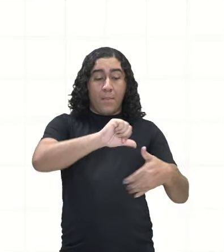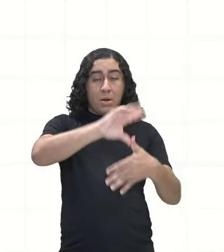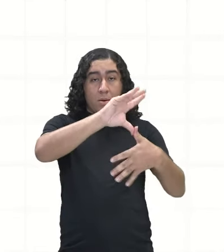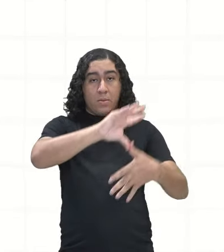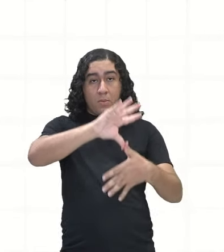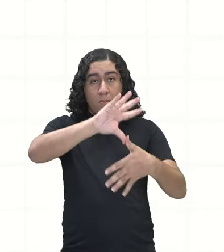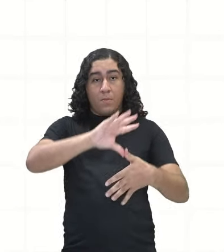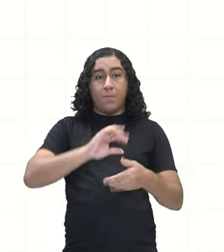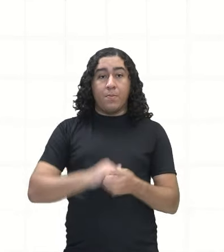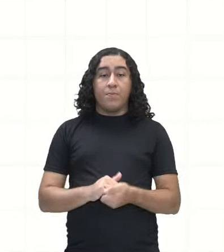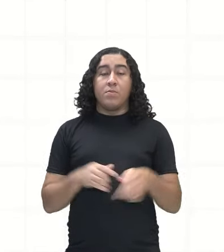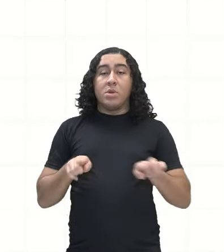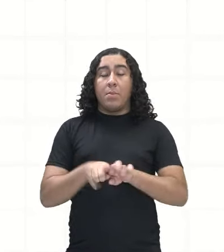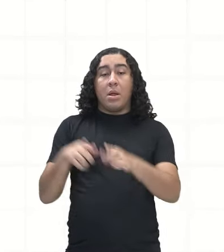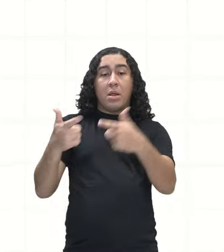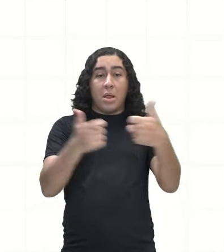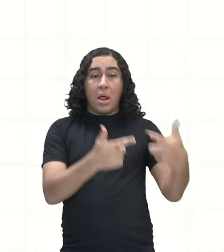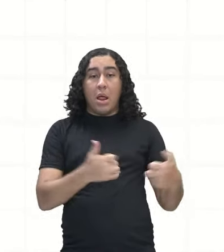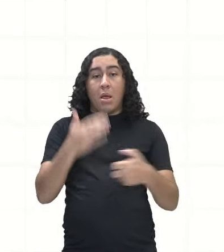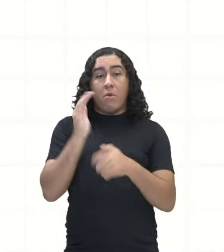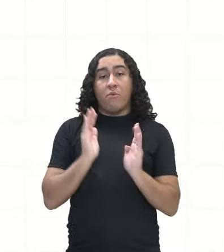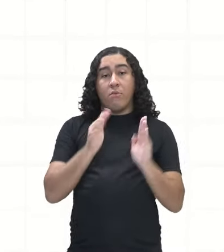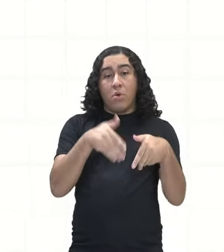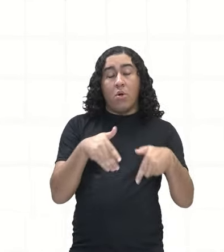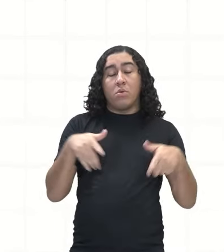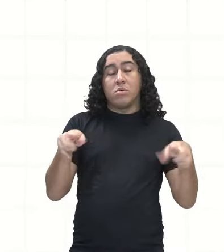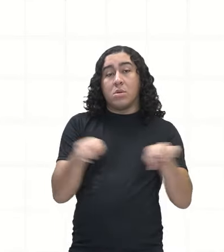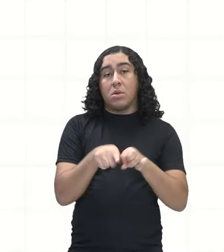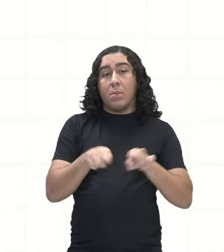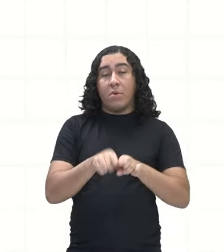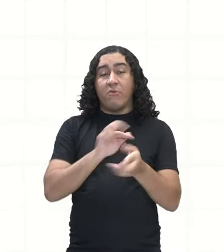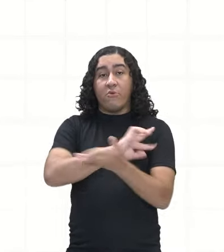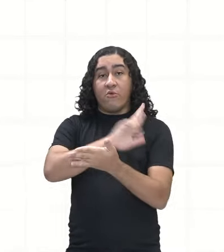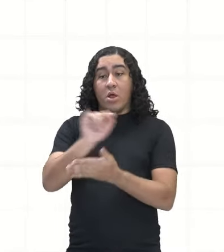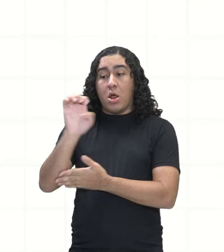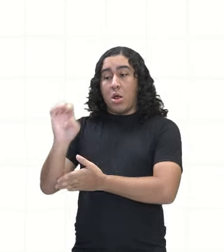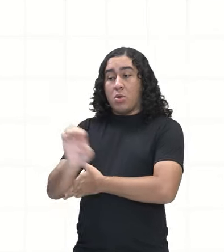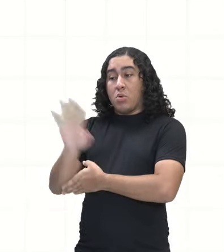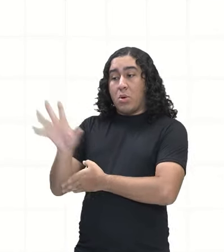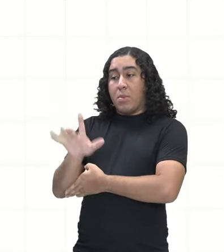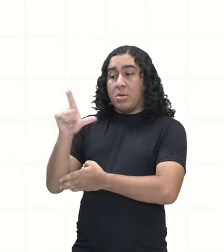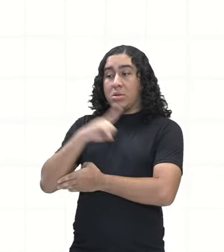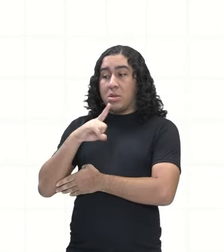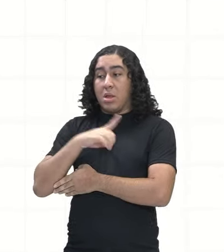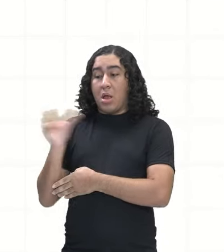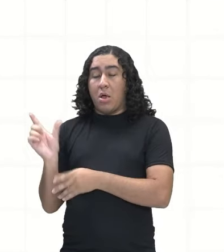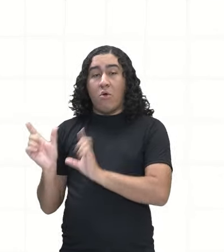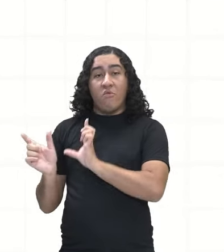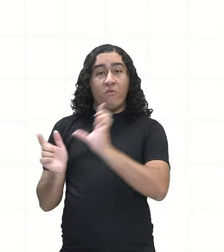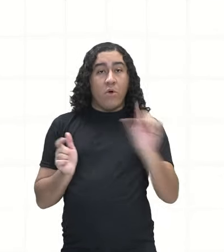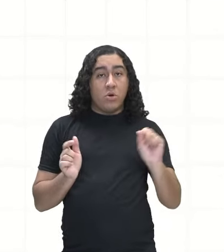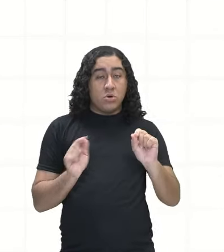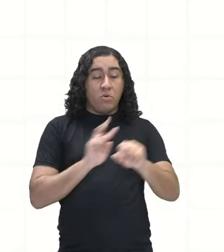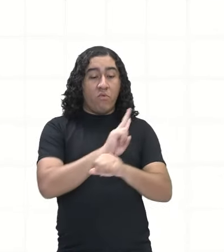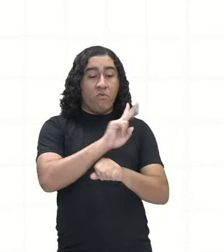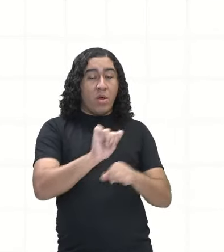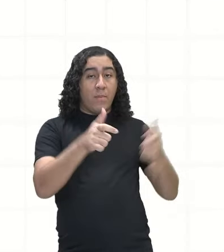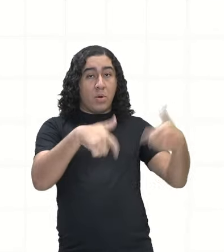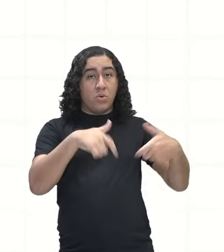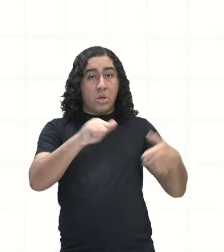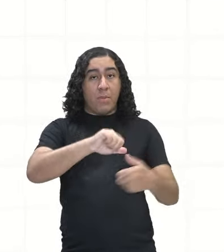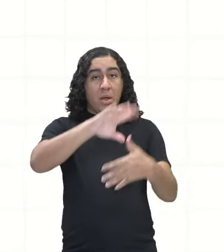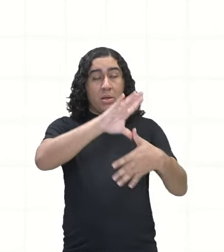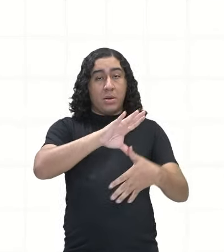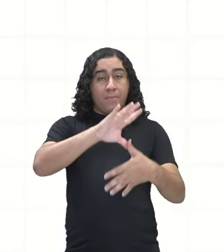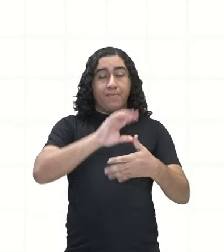durante as guerras em especial muitos europeus saem do continente europeu e vem aqui para as Américas